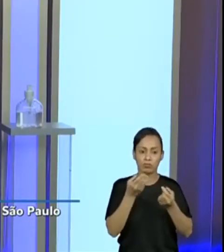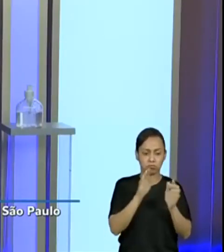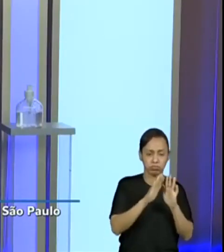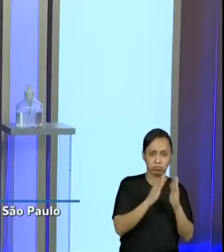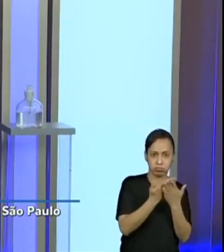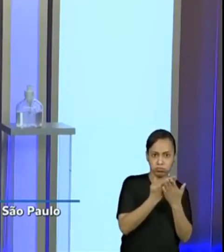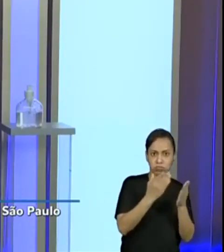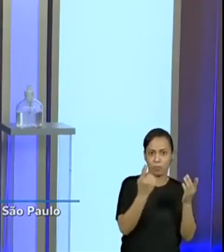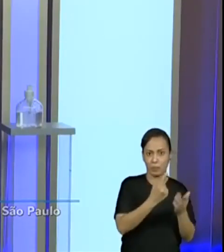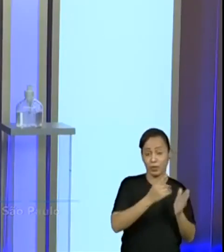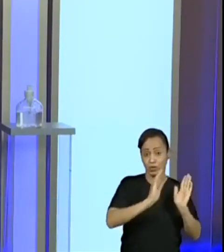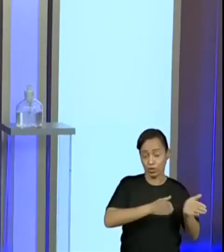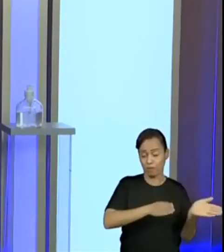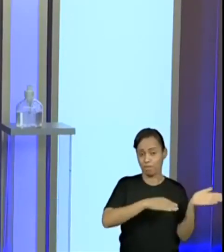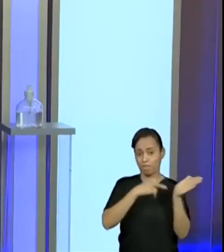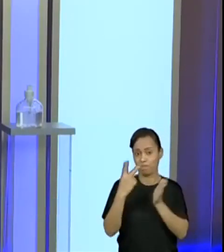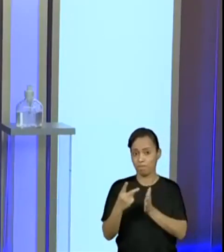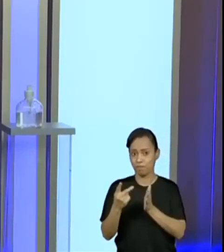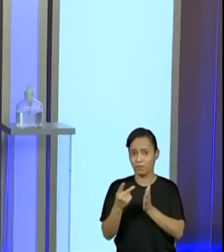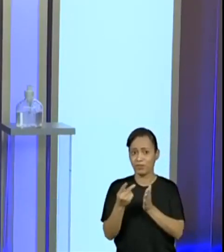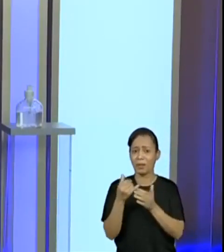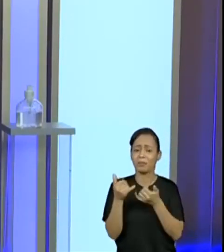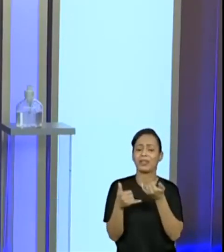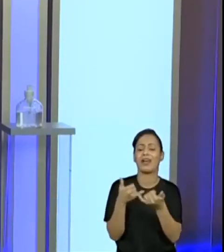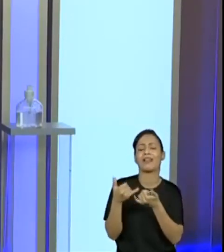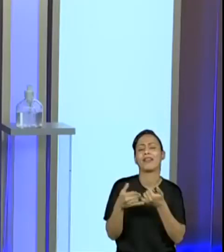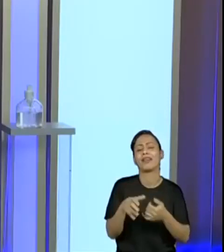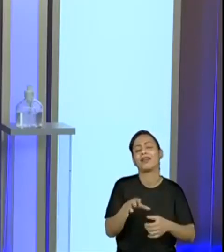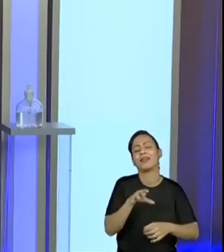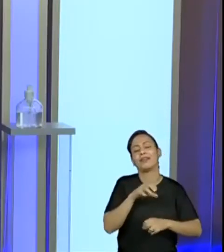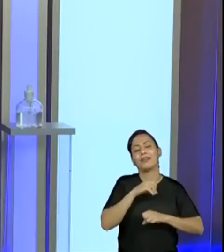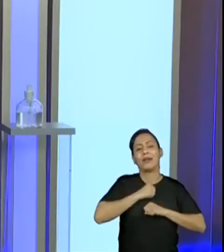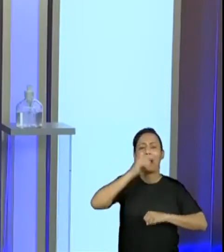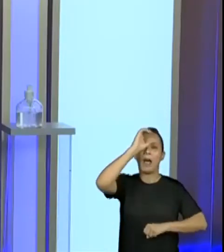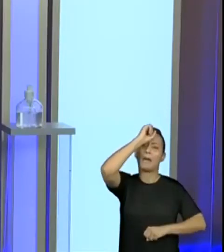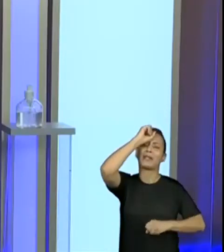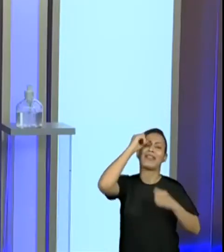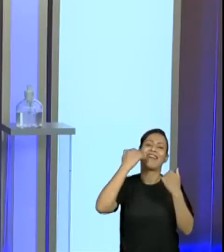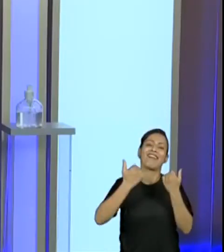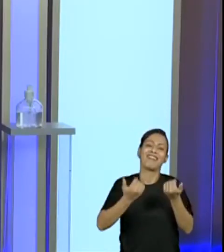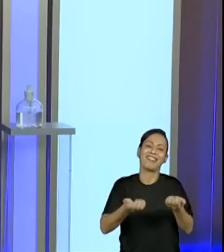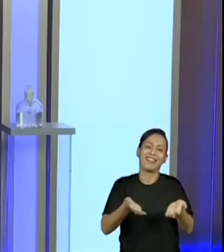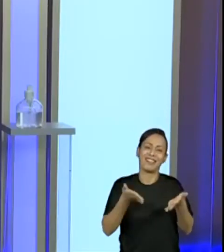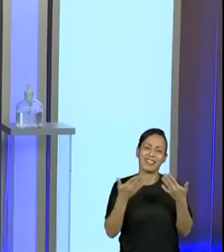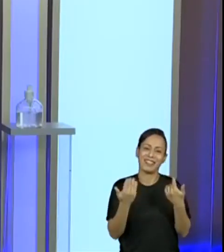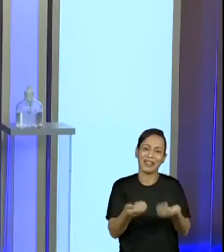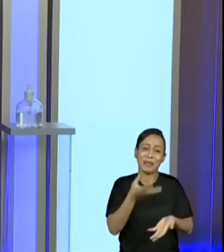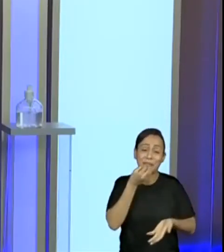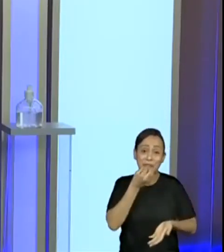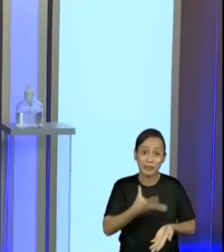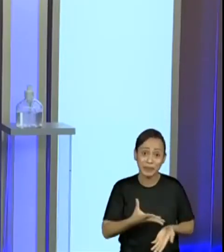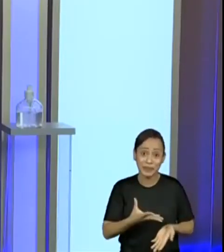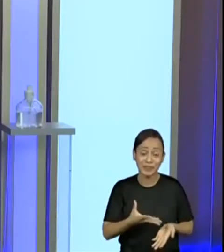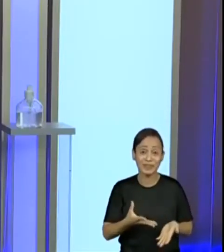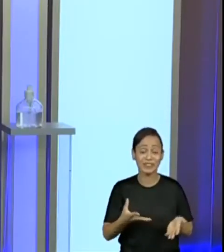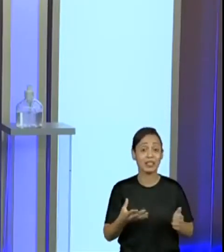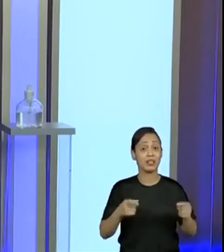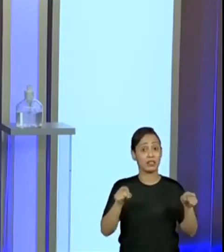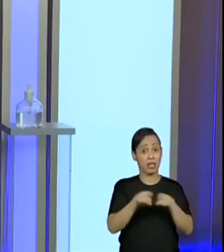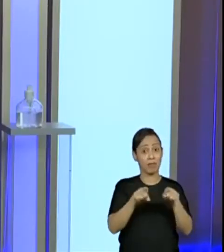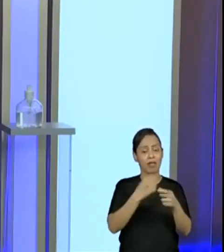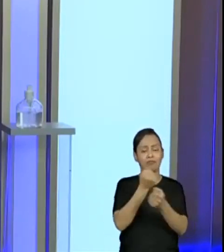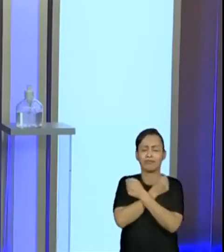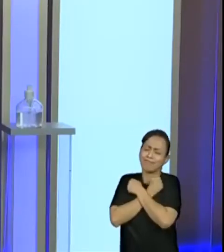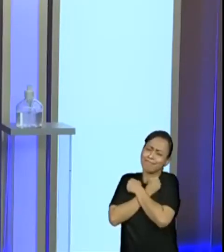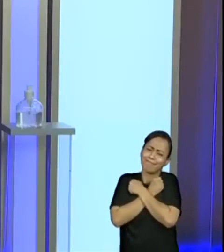porque aprender com brincadeiras é uma coisa muito, mas muito bacana mesmo. E além disso, a gente manda aí um abraço para